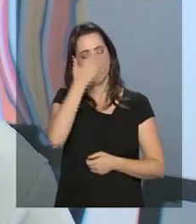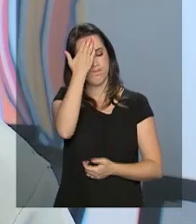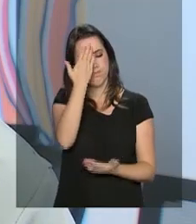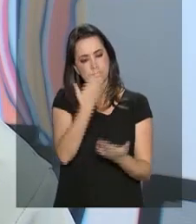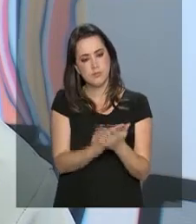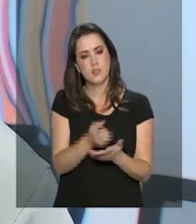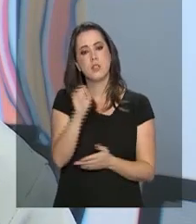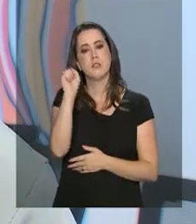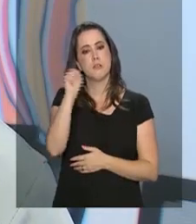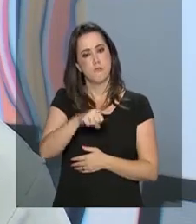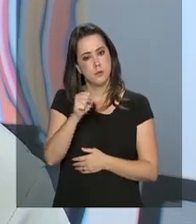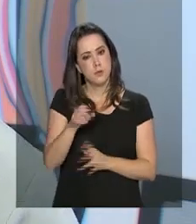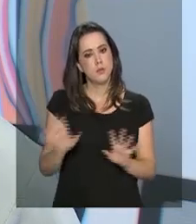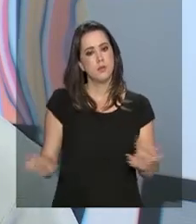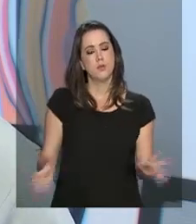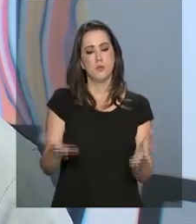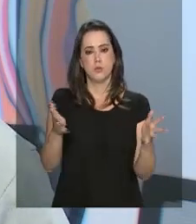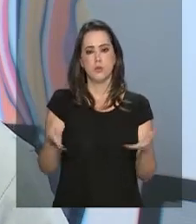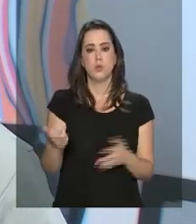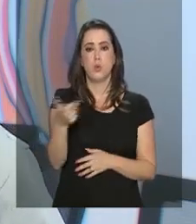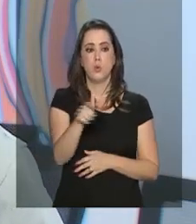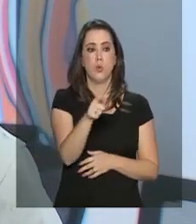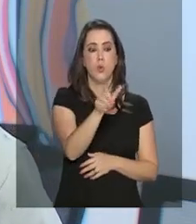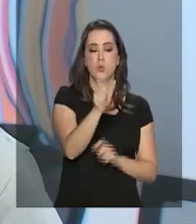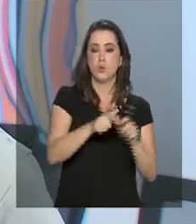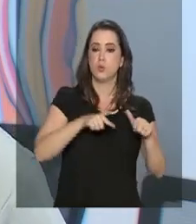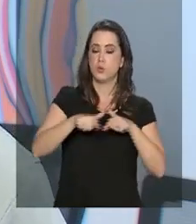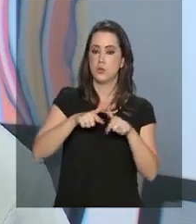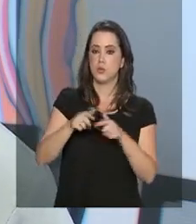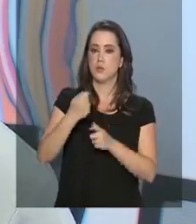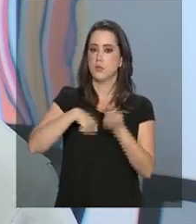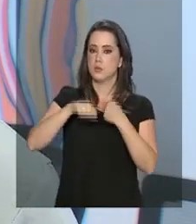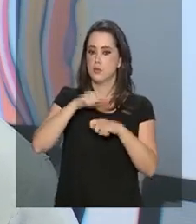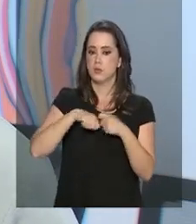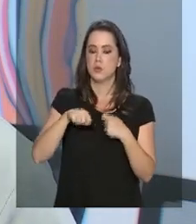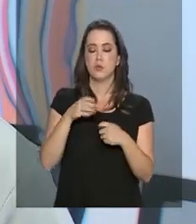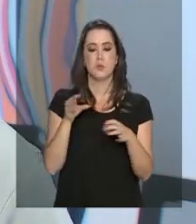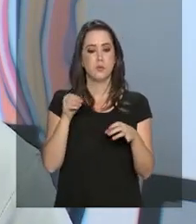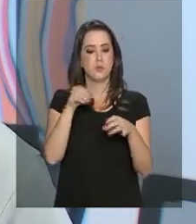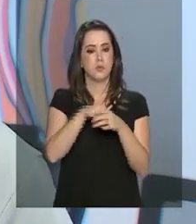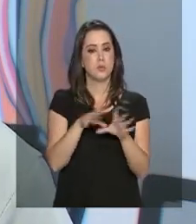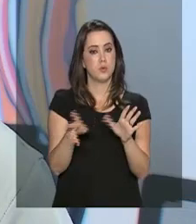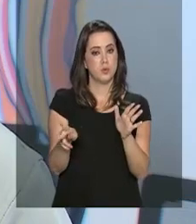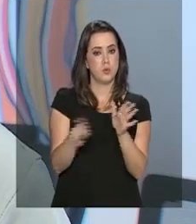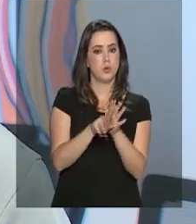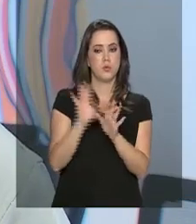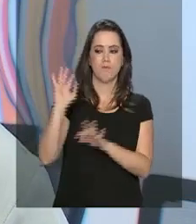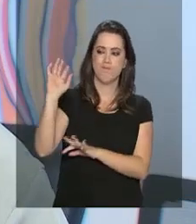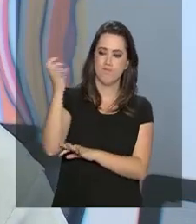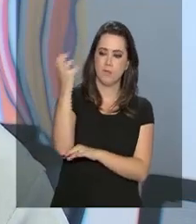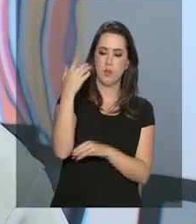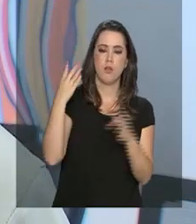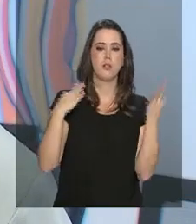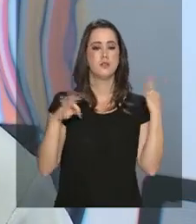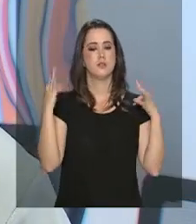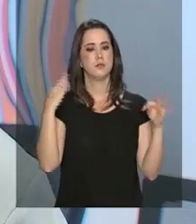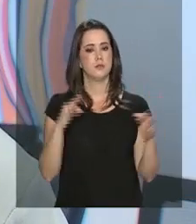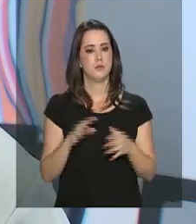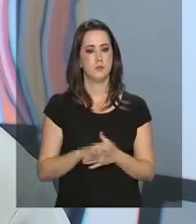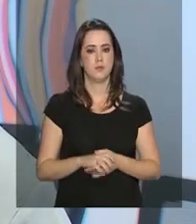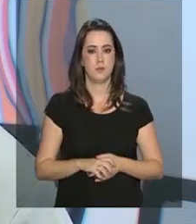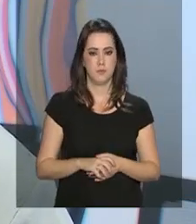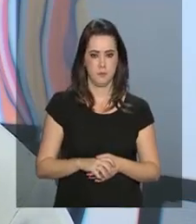que a concessionária vai induzir outras atividades econômicas também relacionadas ao turismo com base na